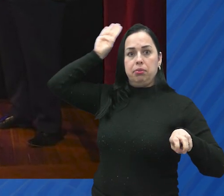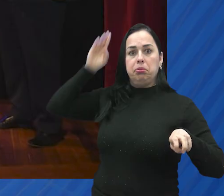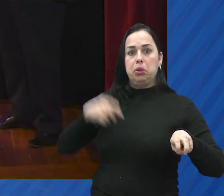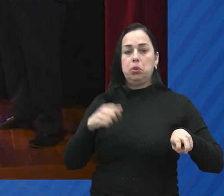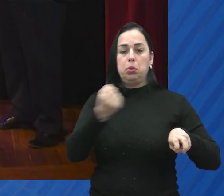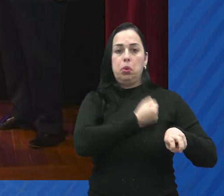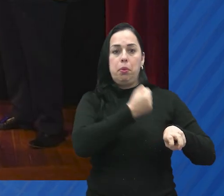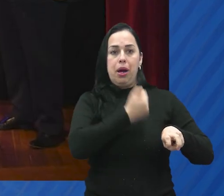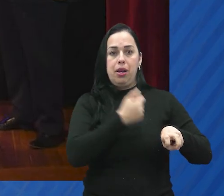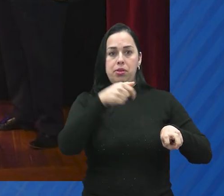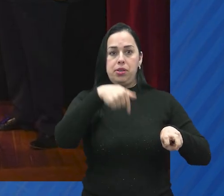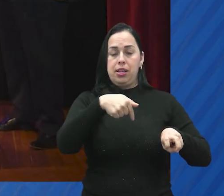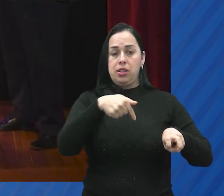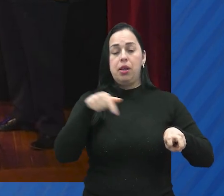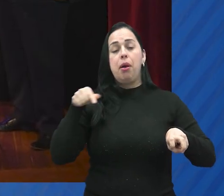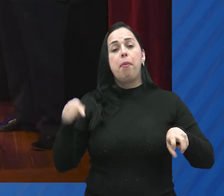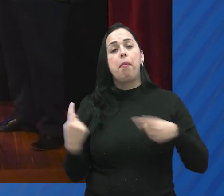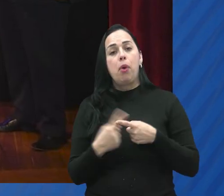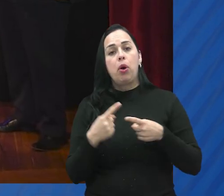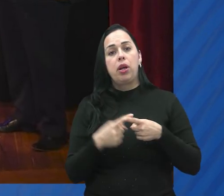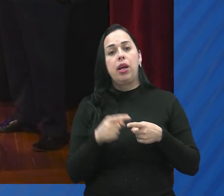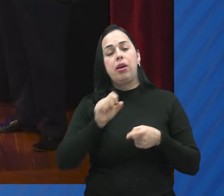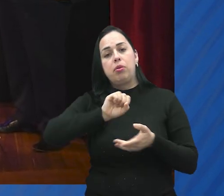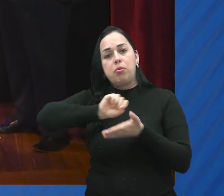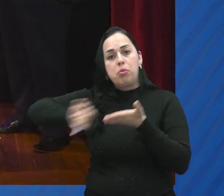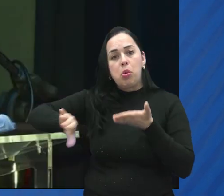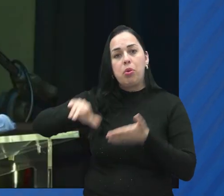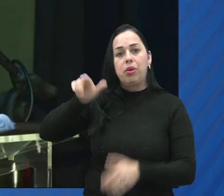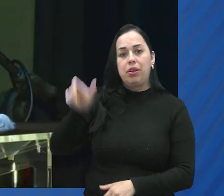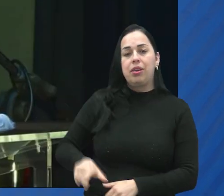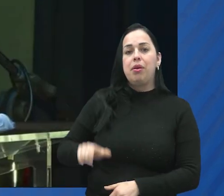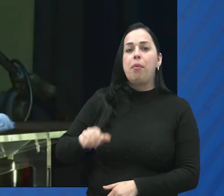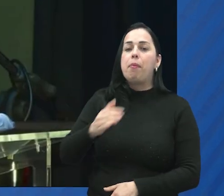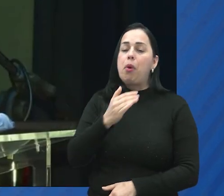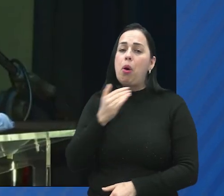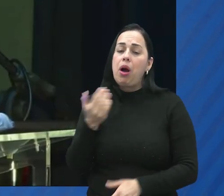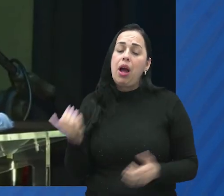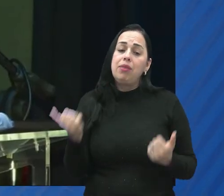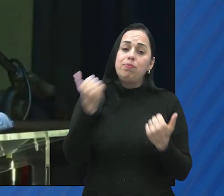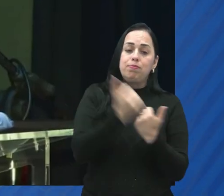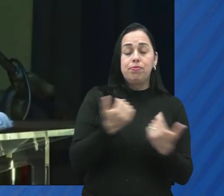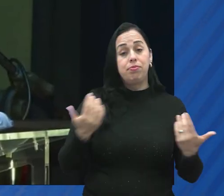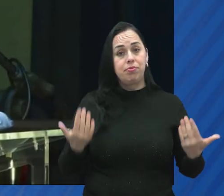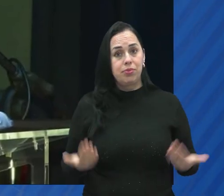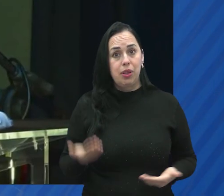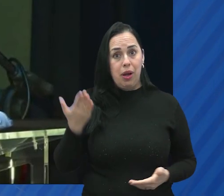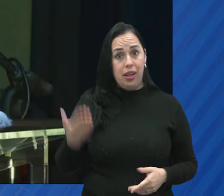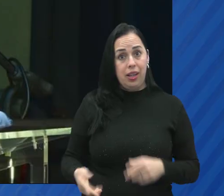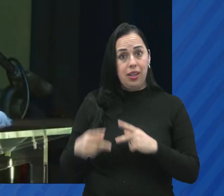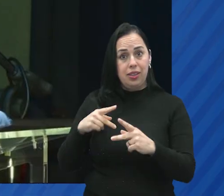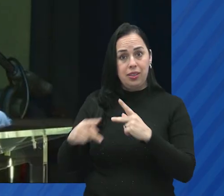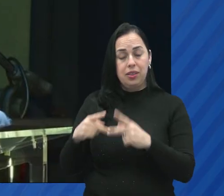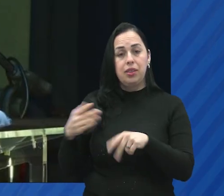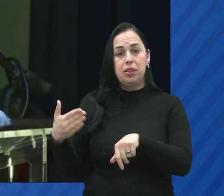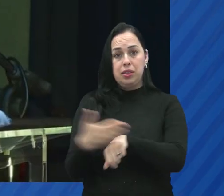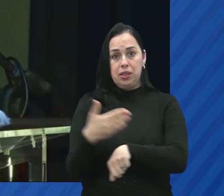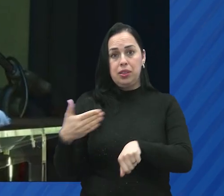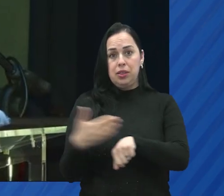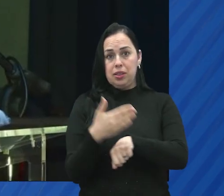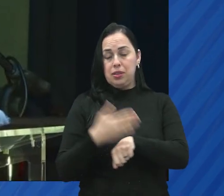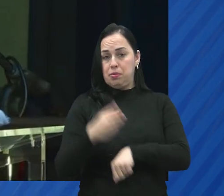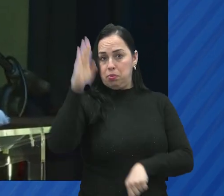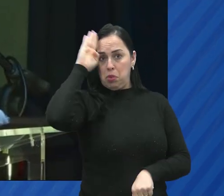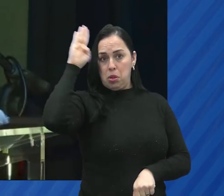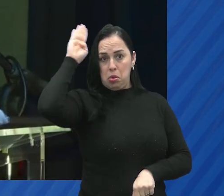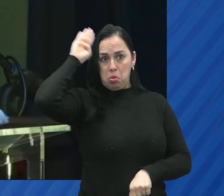ficou vaga após a morte do cineasta Cacá Diegues. Em São José dos Campos, é membro vitalício da Academia Joseense